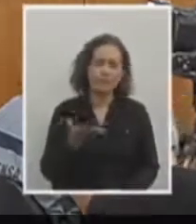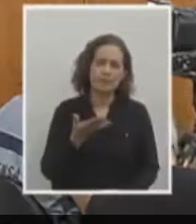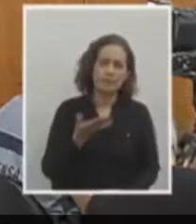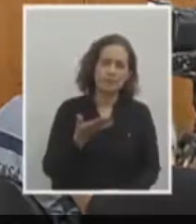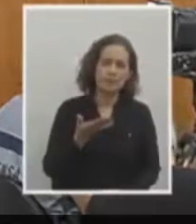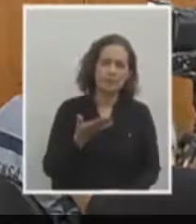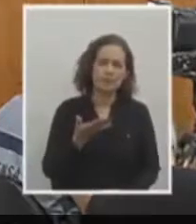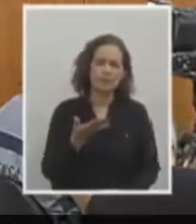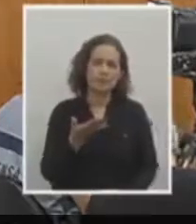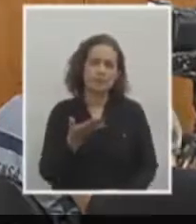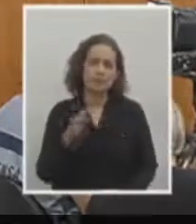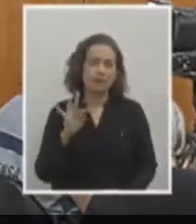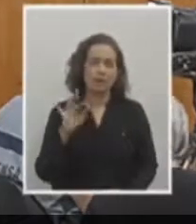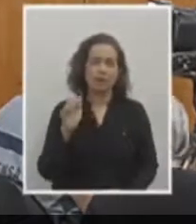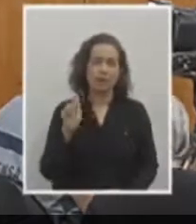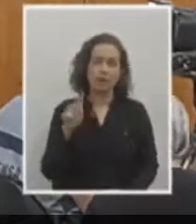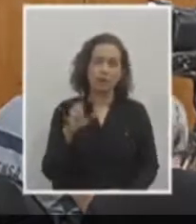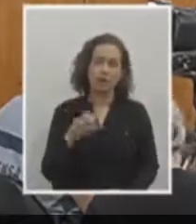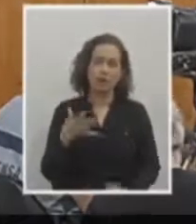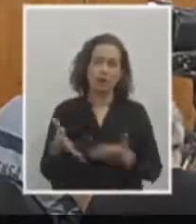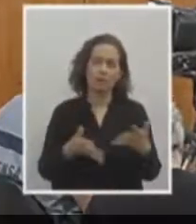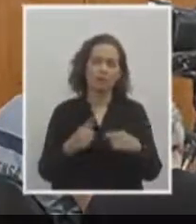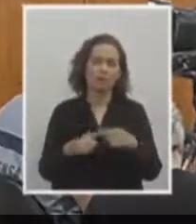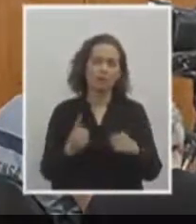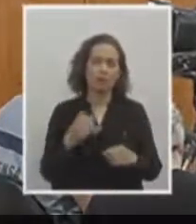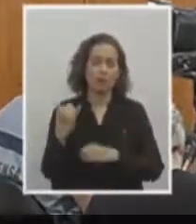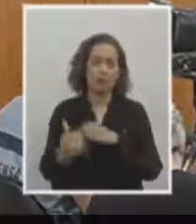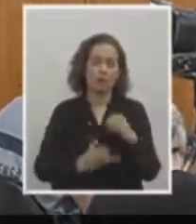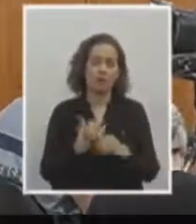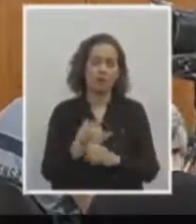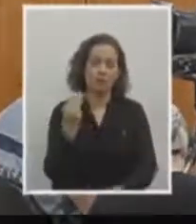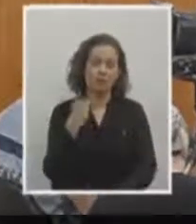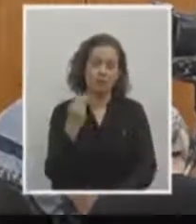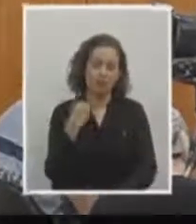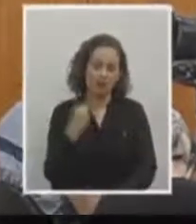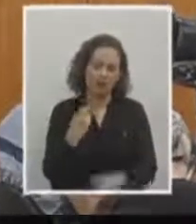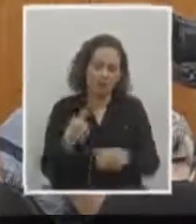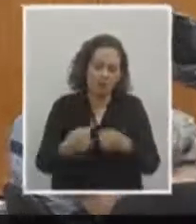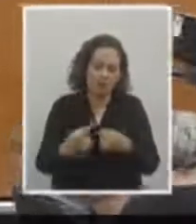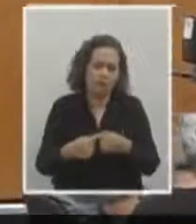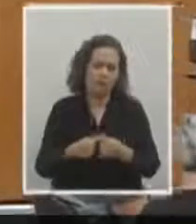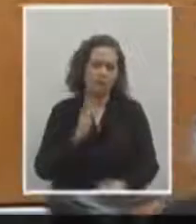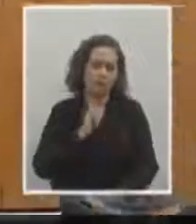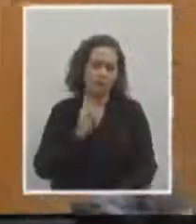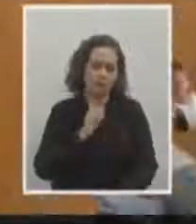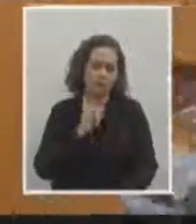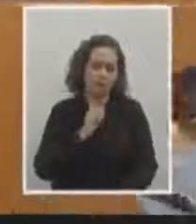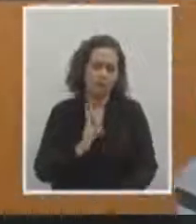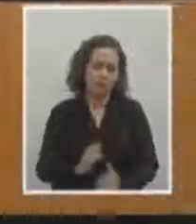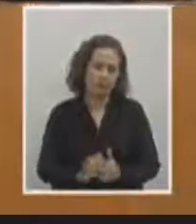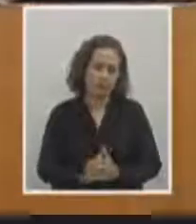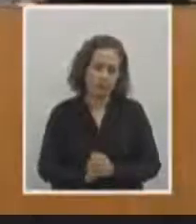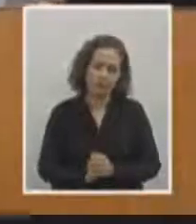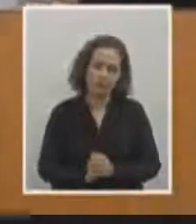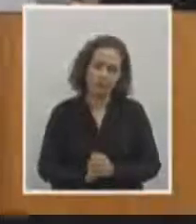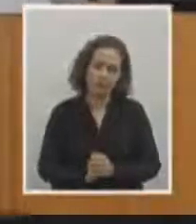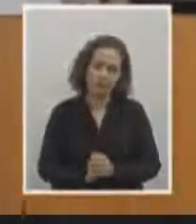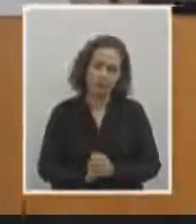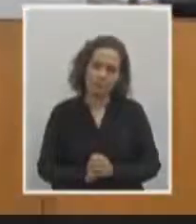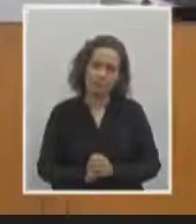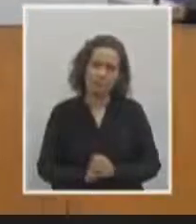a gente tentou dar a palavra ao Thiago, mas a internet dele está muito fraca, ele está no interior de Minas Gerais, e não está chegando a